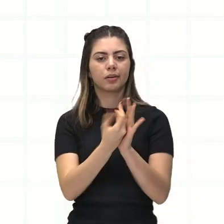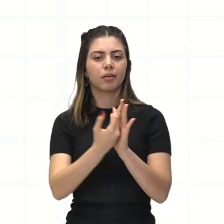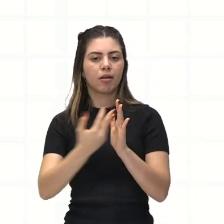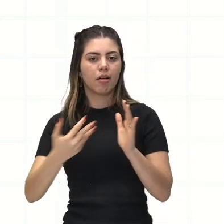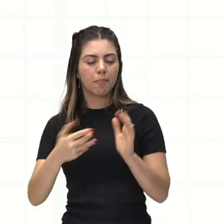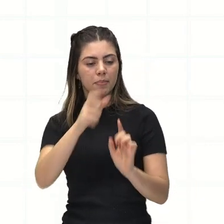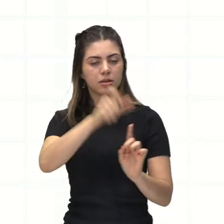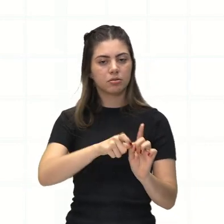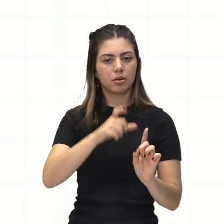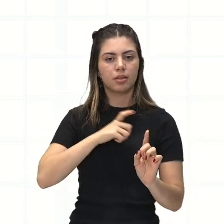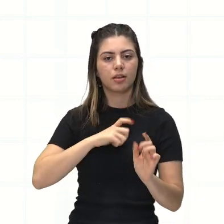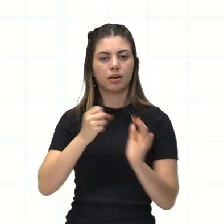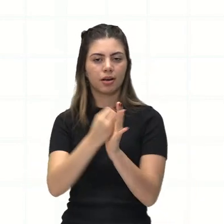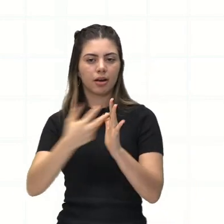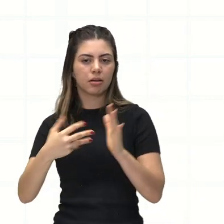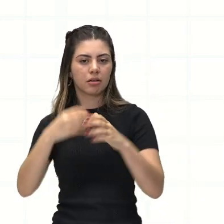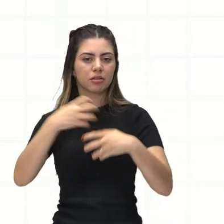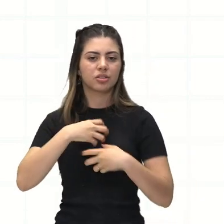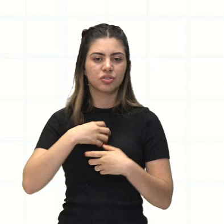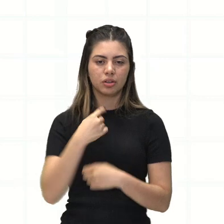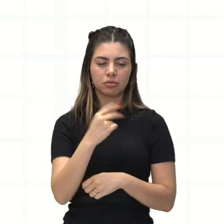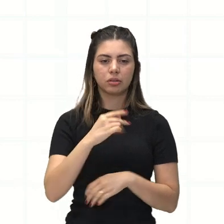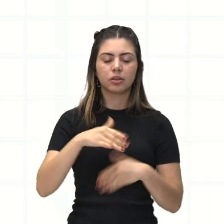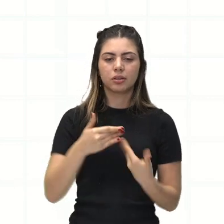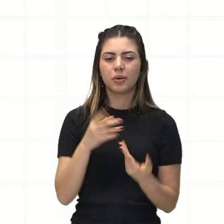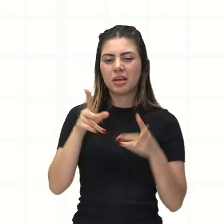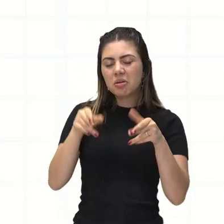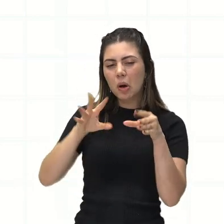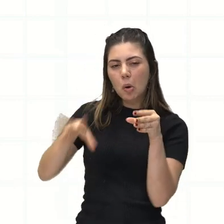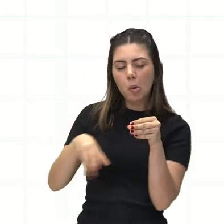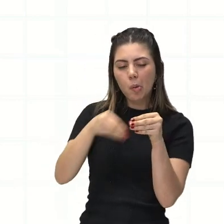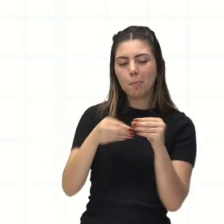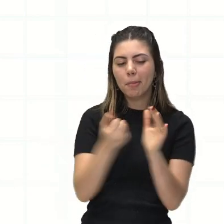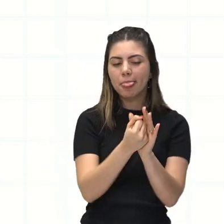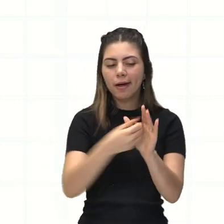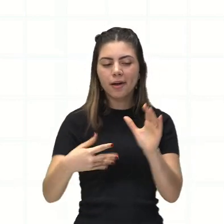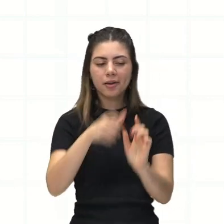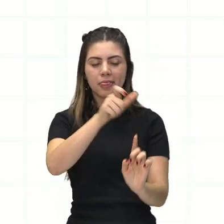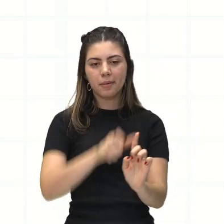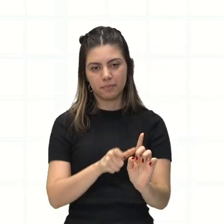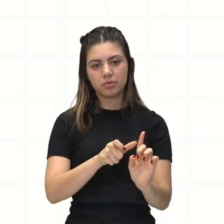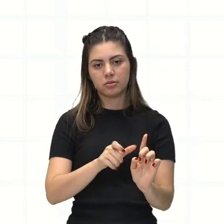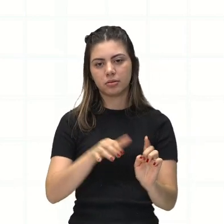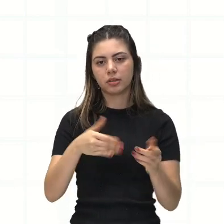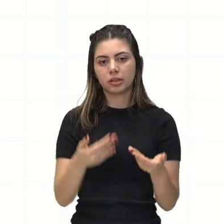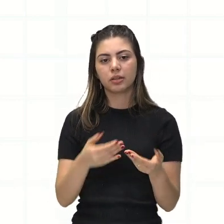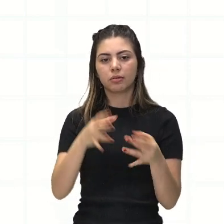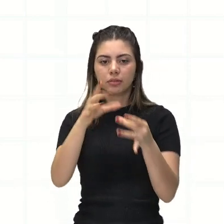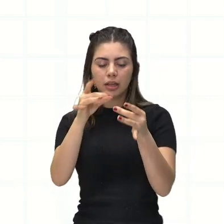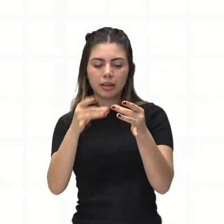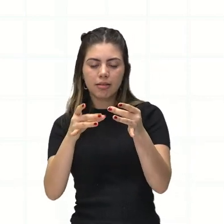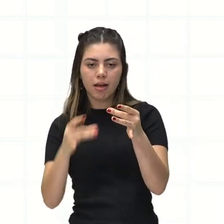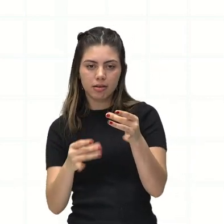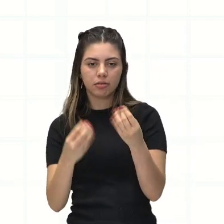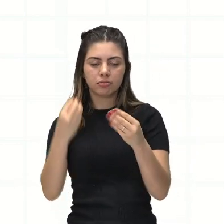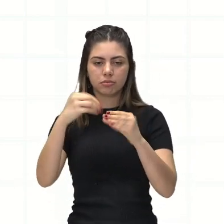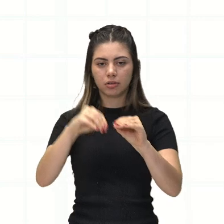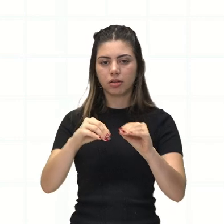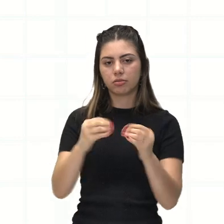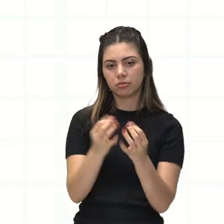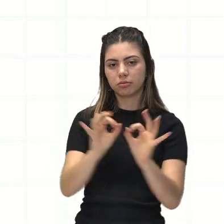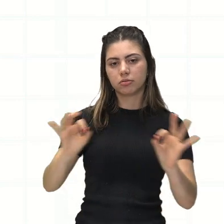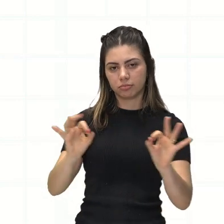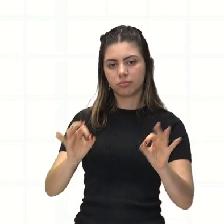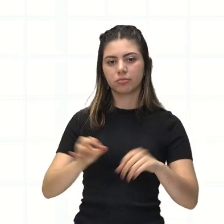Ele vai funcionar como uma espécie de complemento do sujeito, uma característica, ampliando ou detalhamento sua descrição na frase. Detalhando